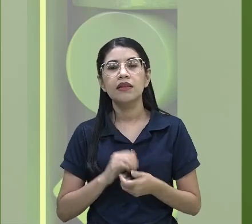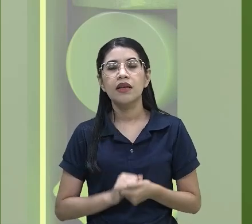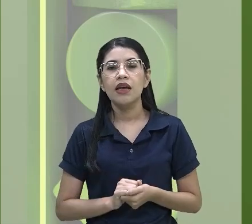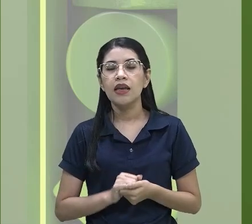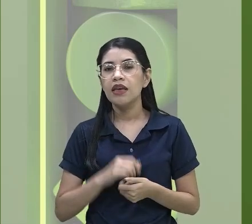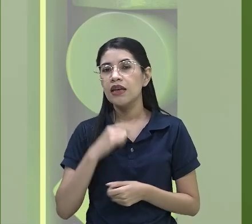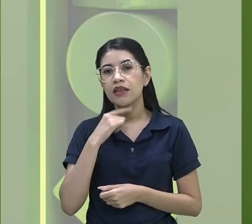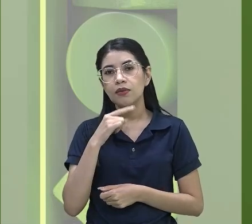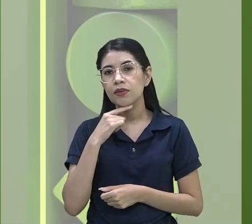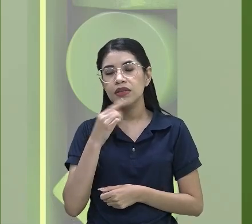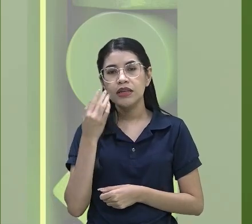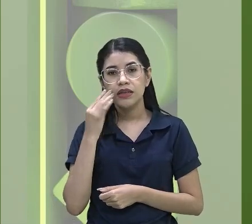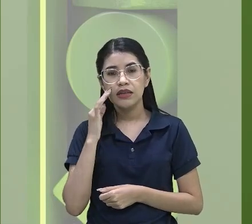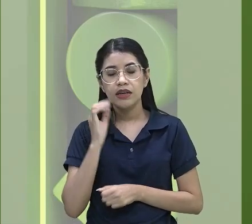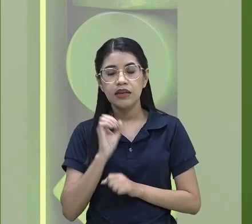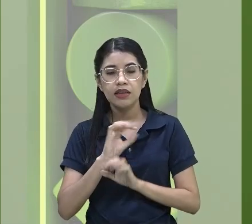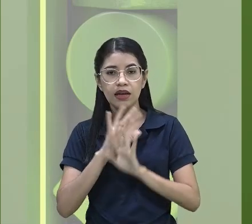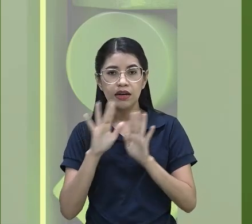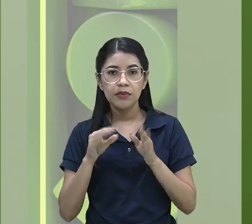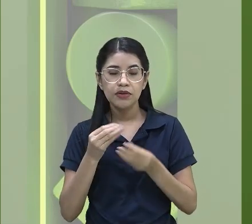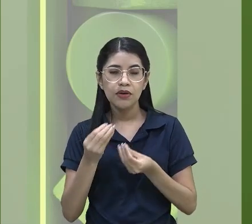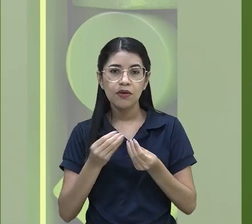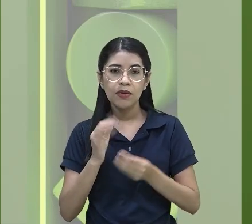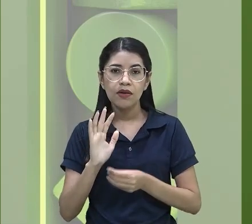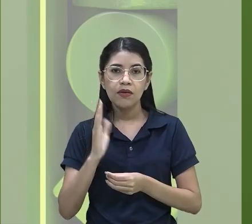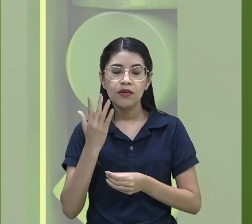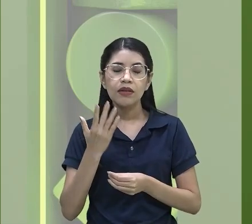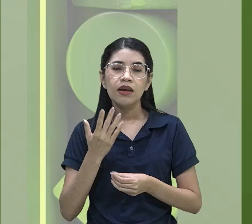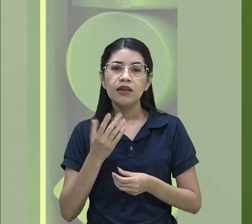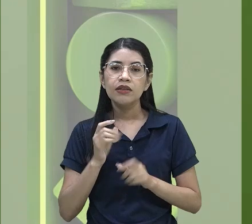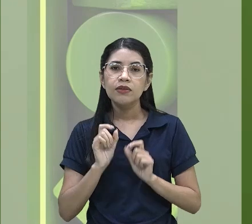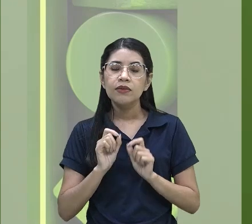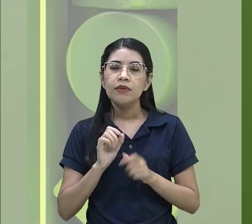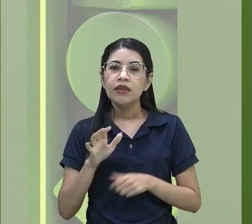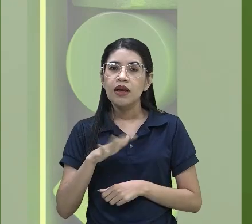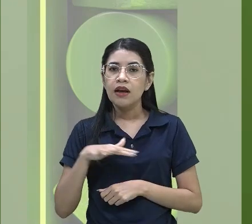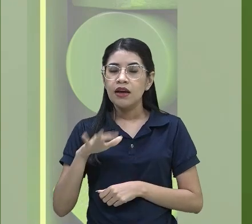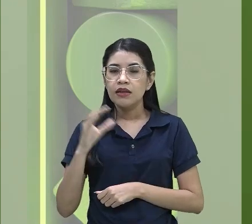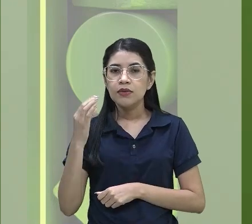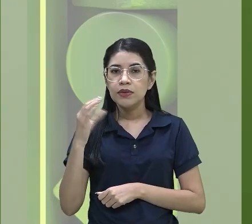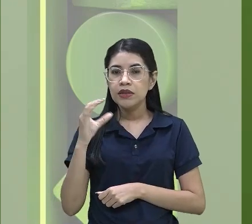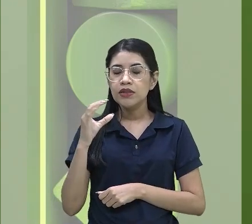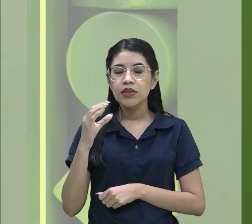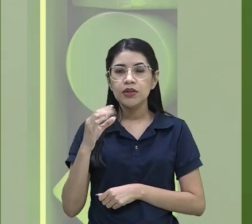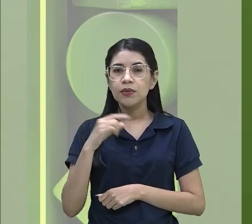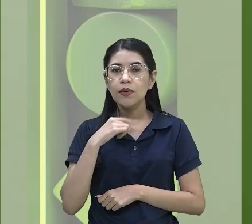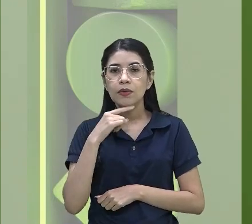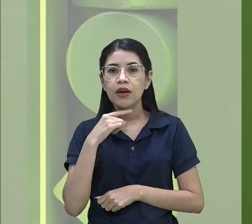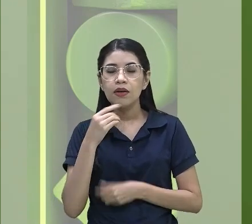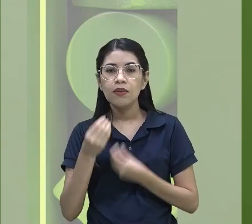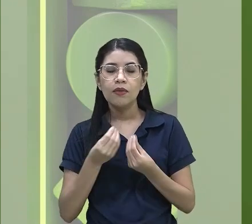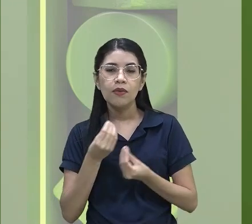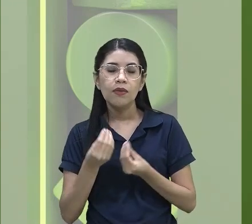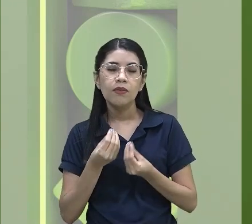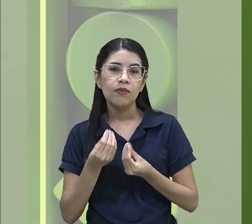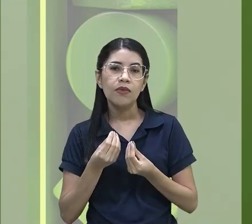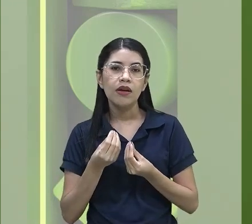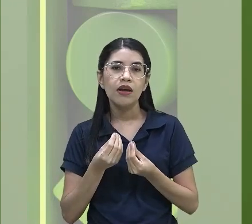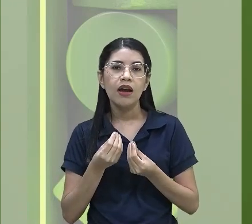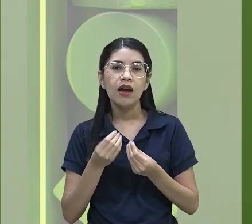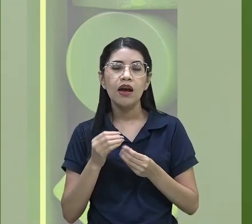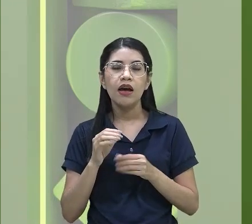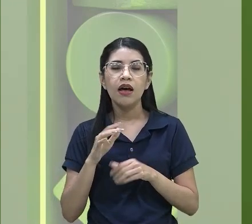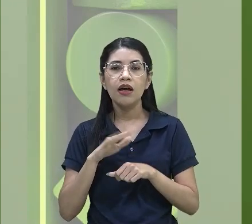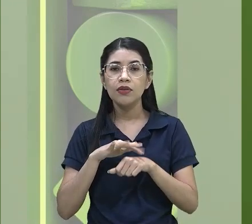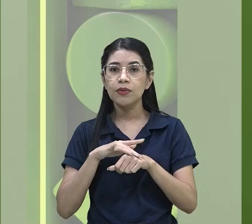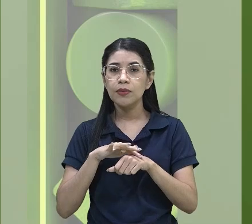pouquinho dos processos. A gente, quando eu falo no meio científico, né, os cientistas não entendem o processo da doença,